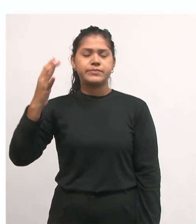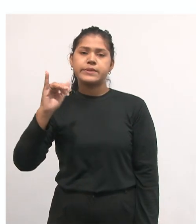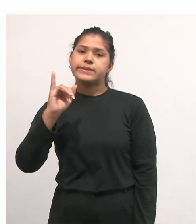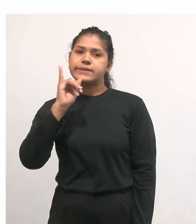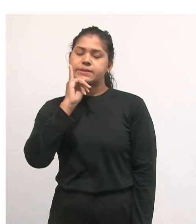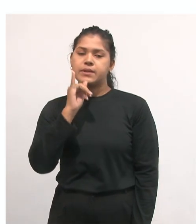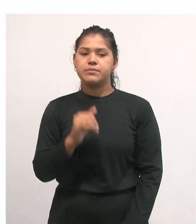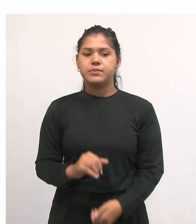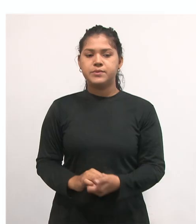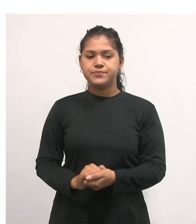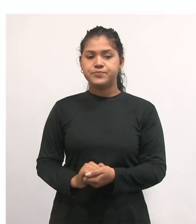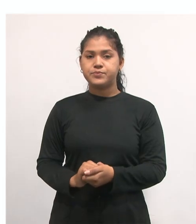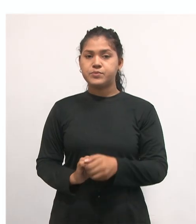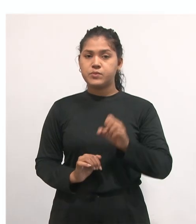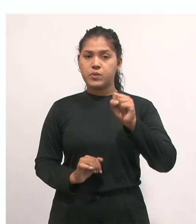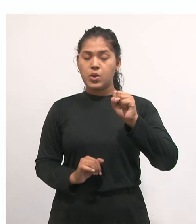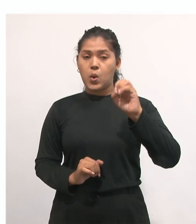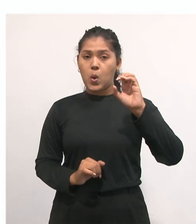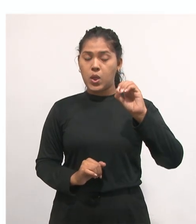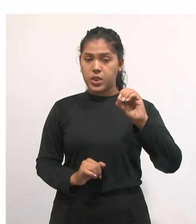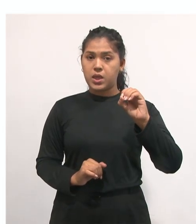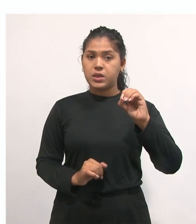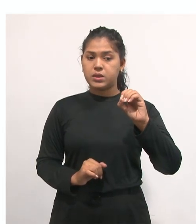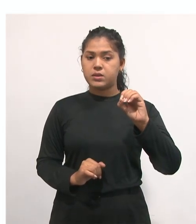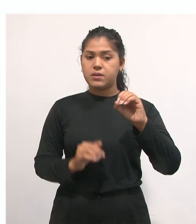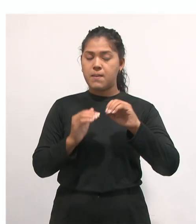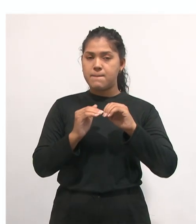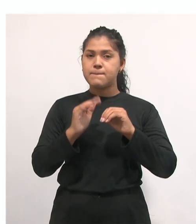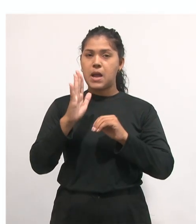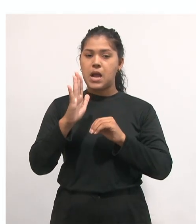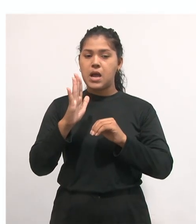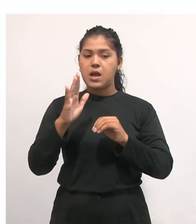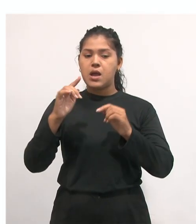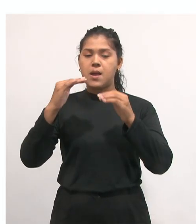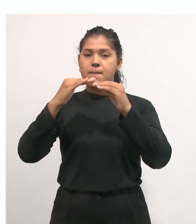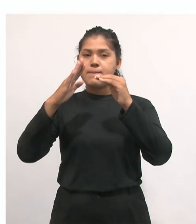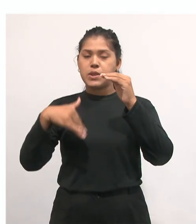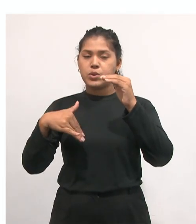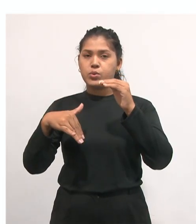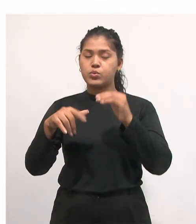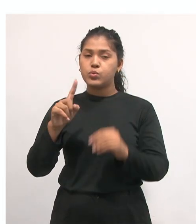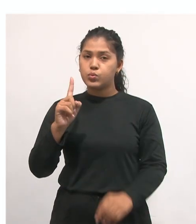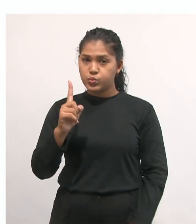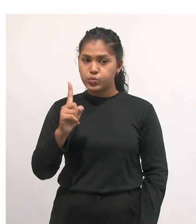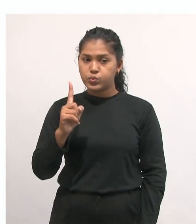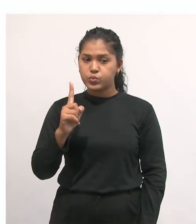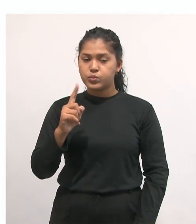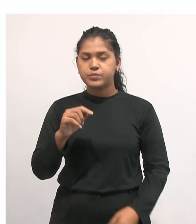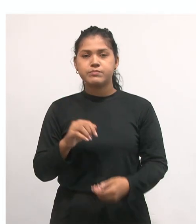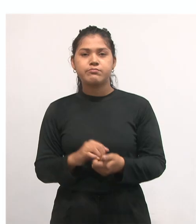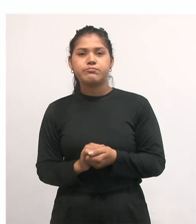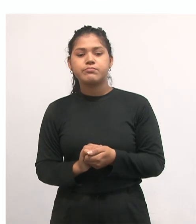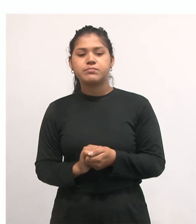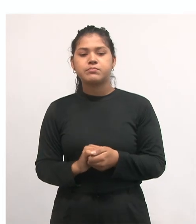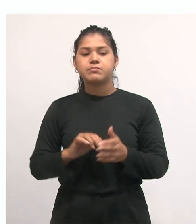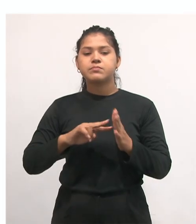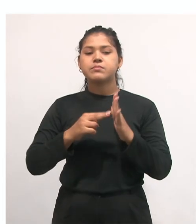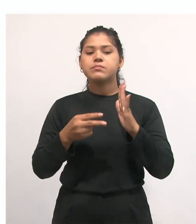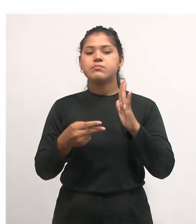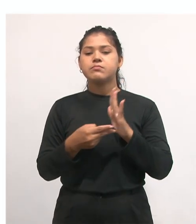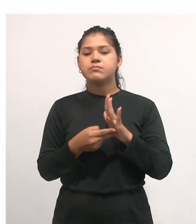entre 80, acima de 80 e menor do que 1, lógico, né? Acima de 0,8 e menor que 1, é uma